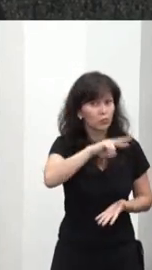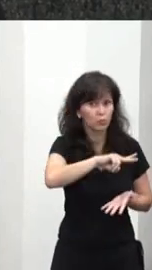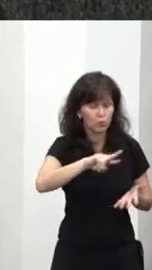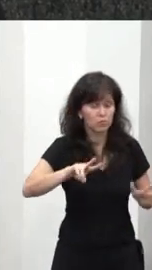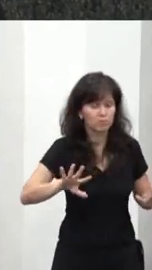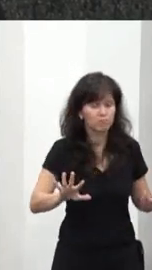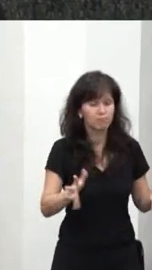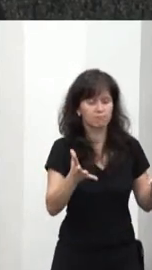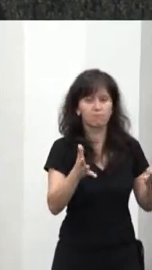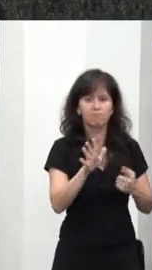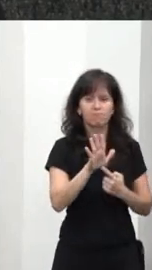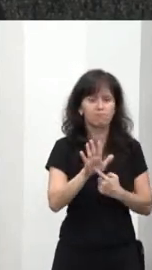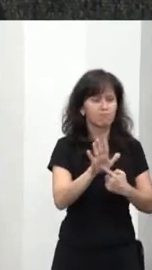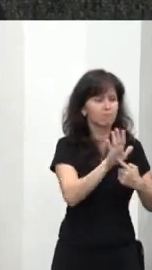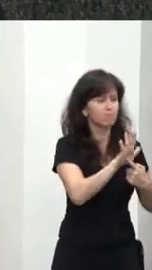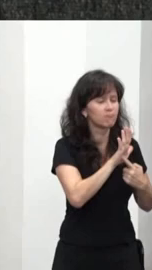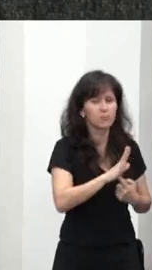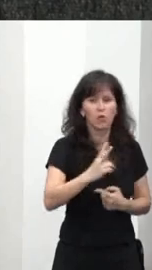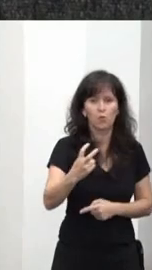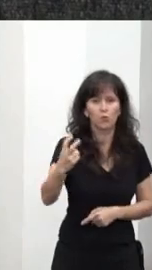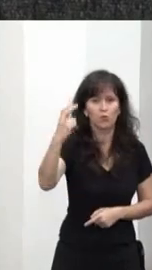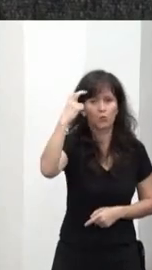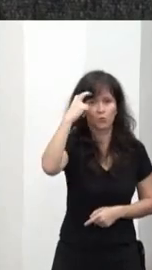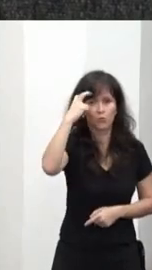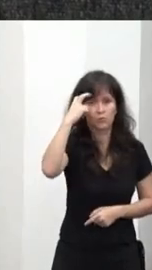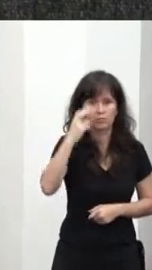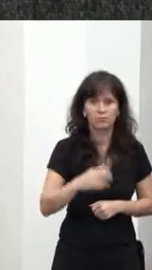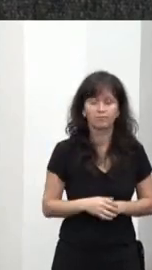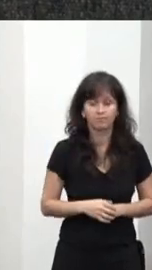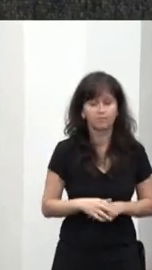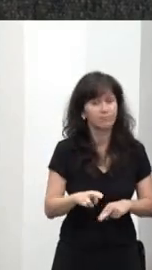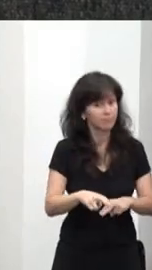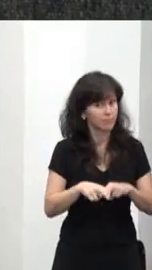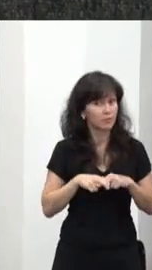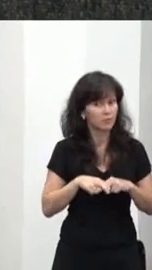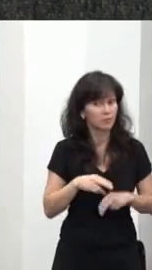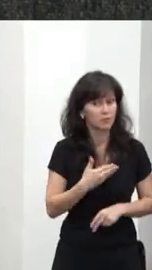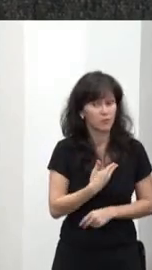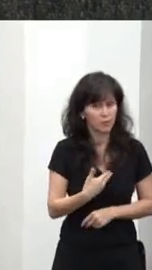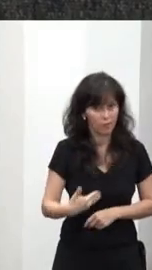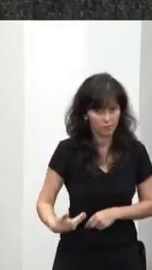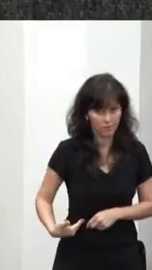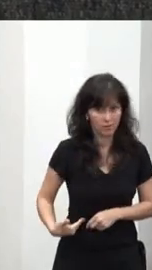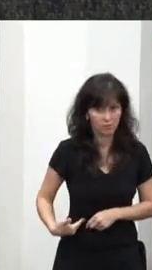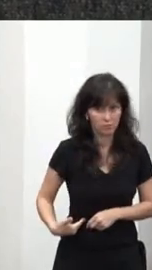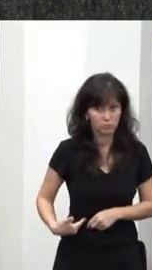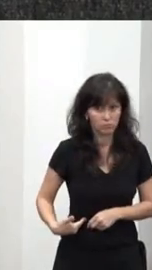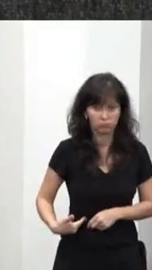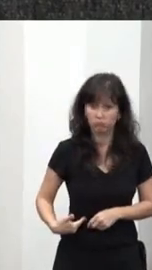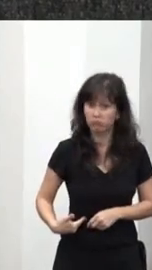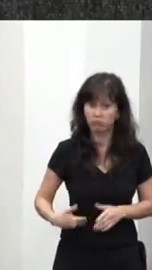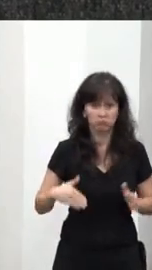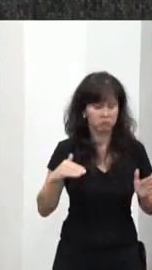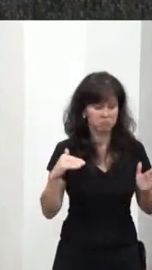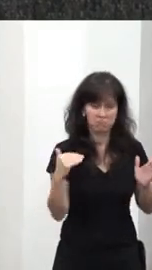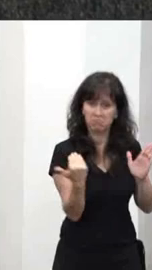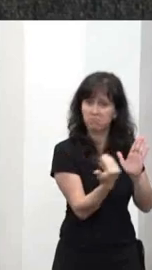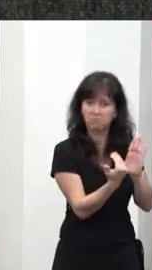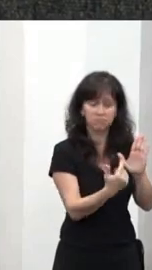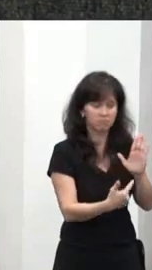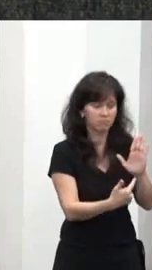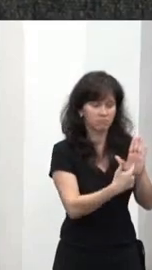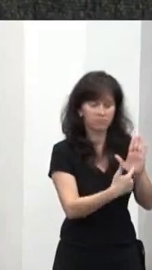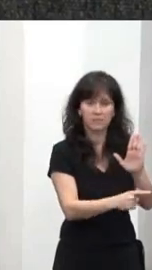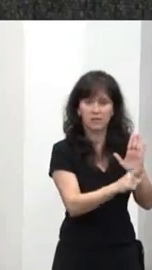manifestações culturais portanto cabe dizer que os governos que não se comprometerem executar LPG